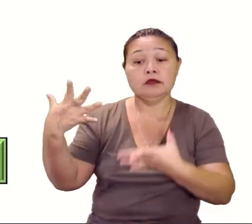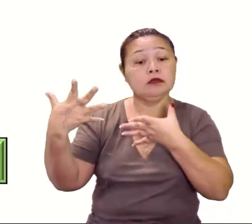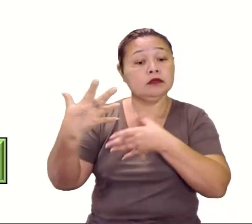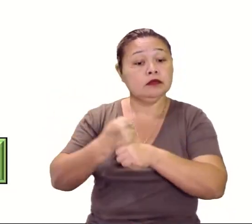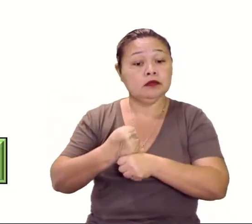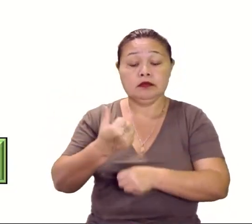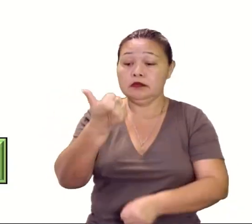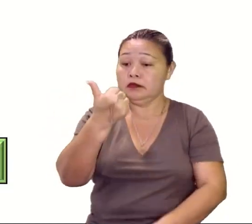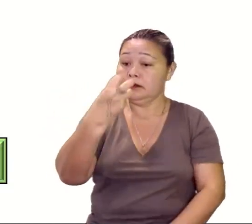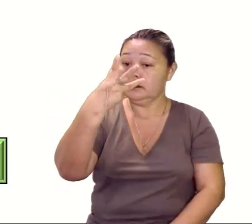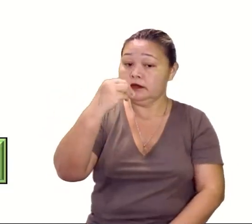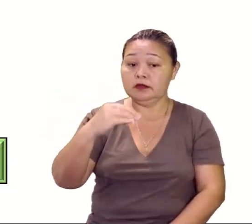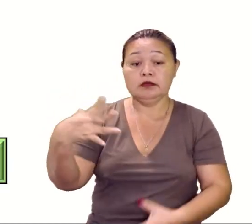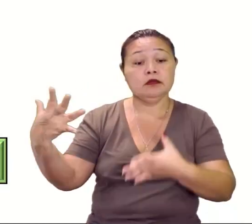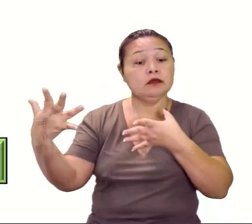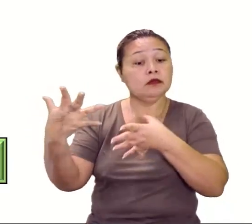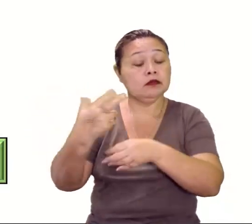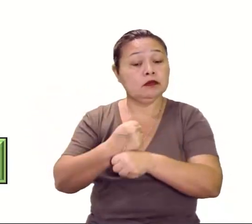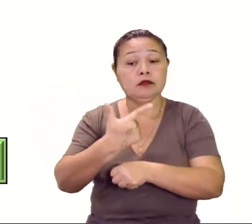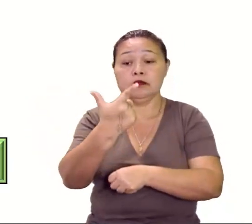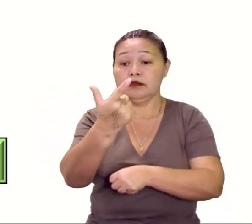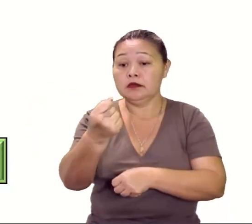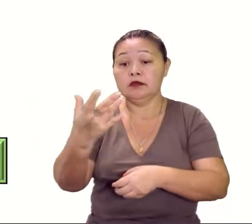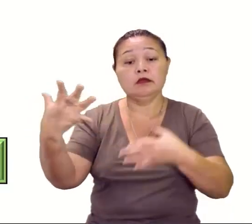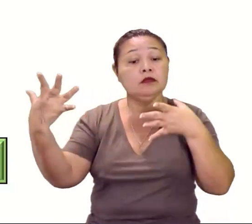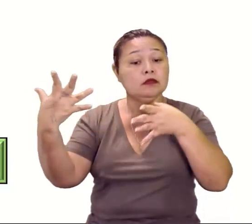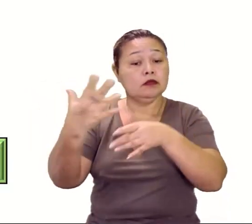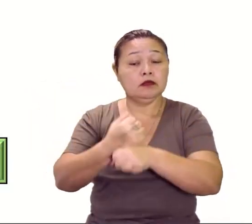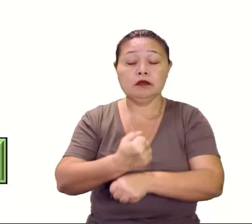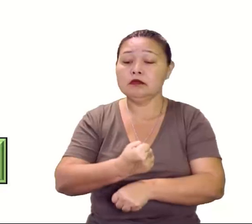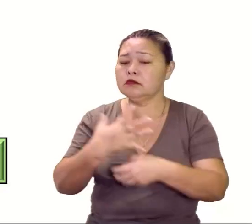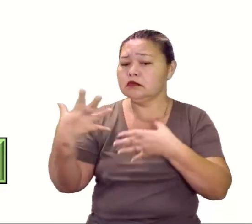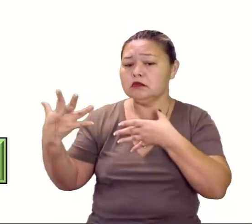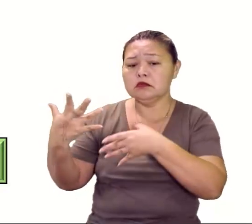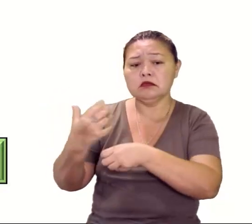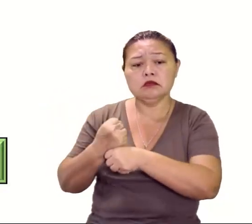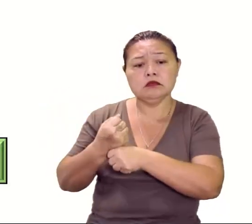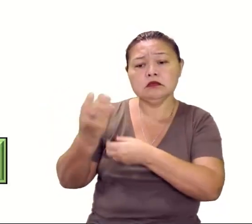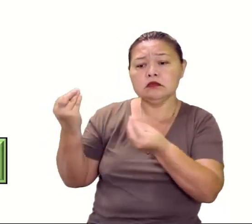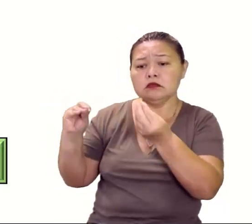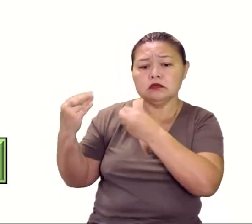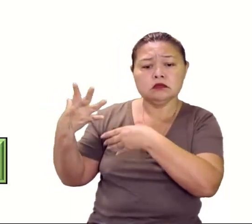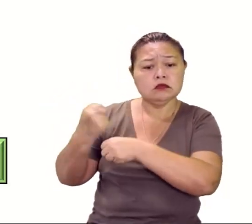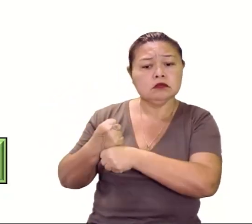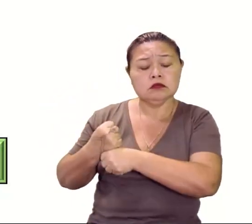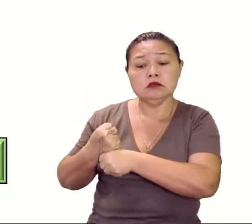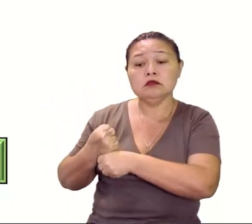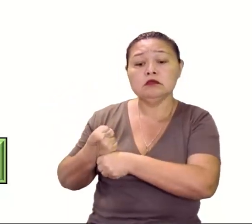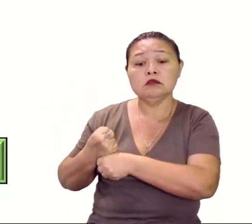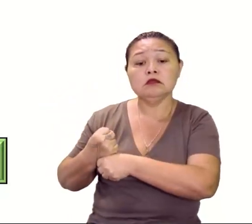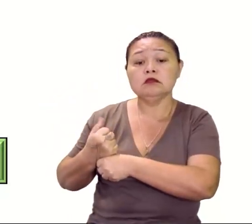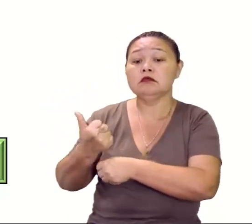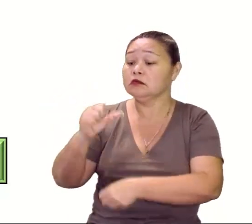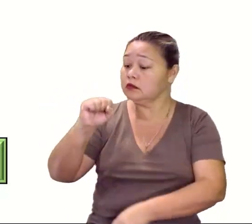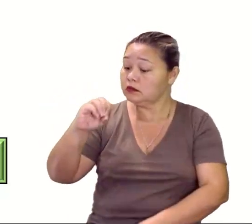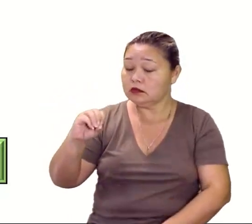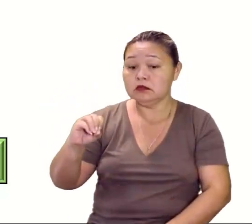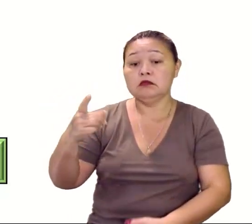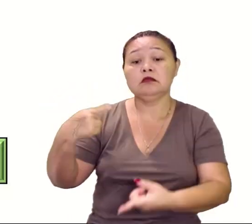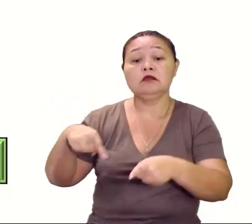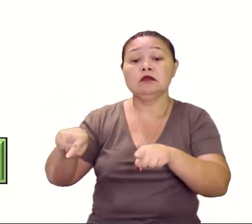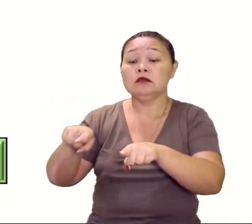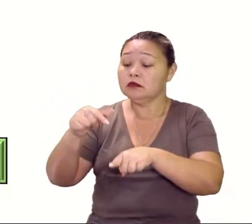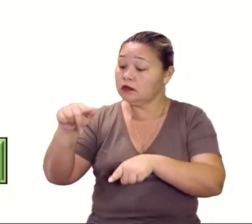180, com 130, com o 20. Agora a gente soma tudo do desenho aqui, né? Do nosso diagrama. Com 80,